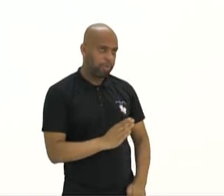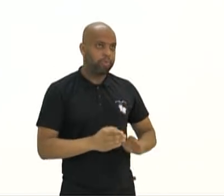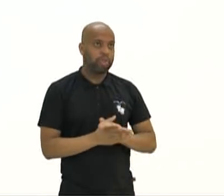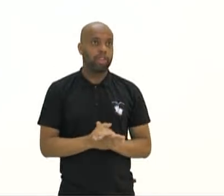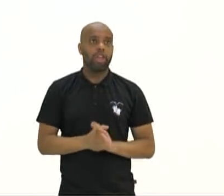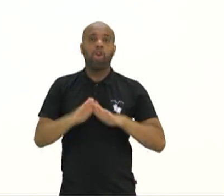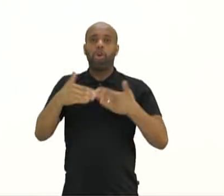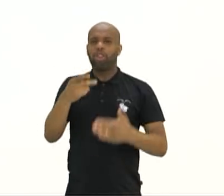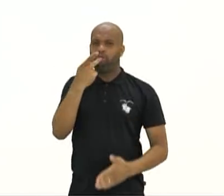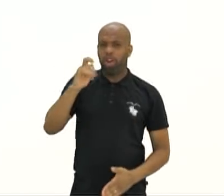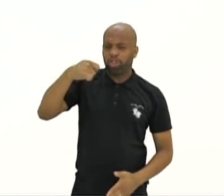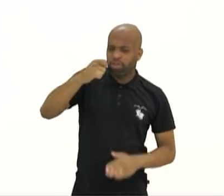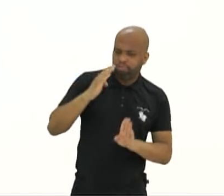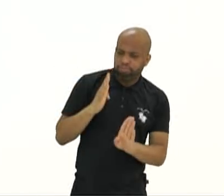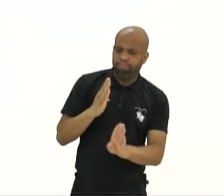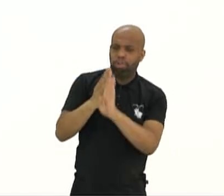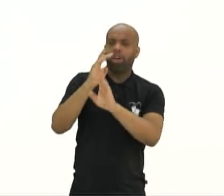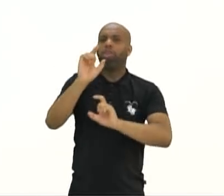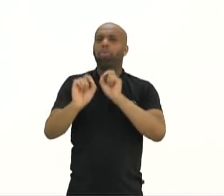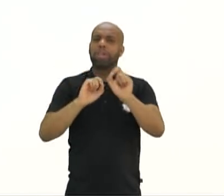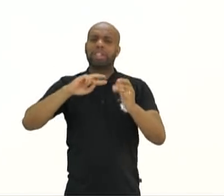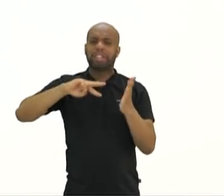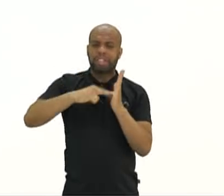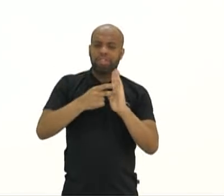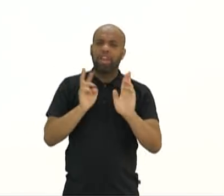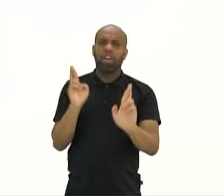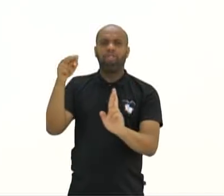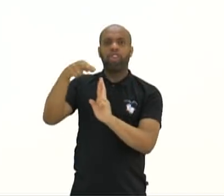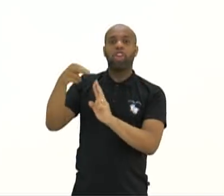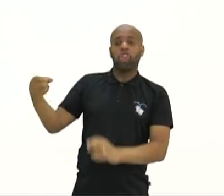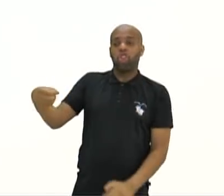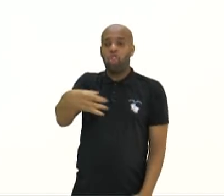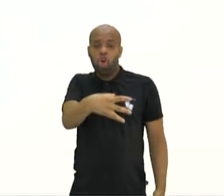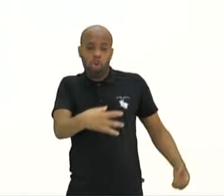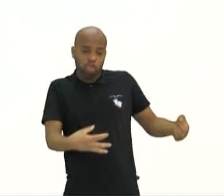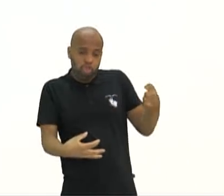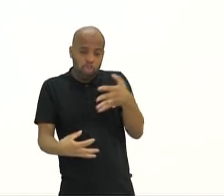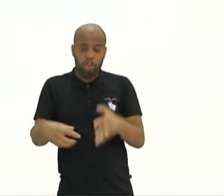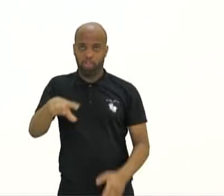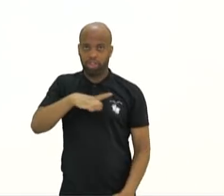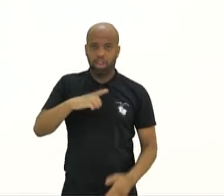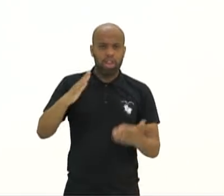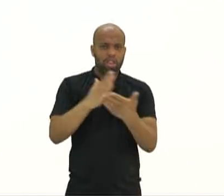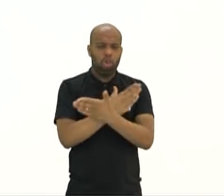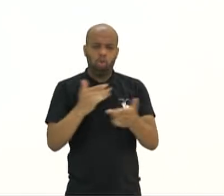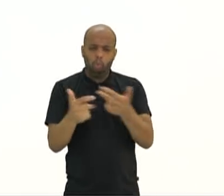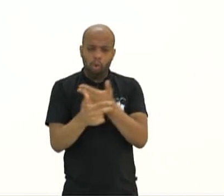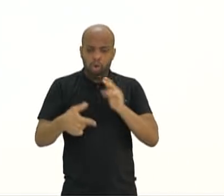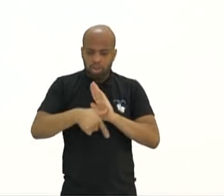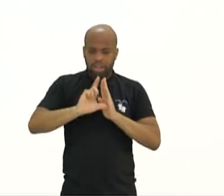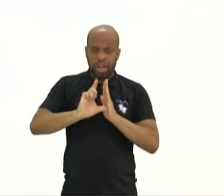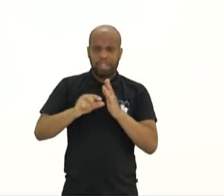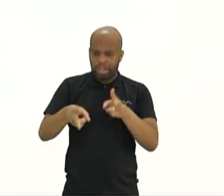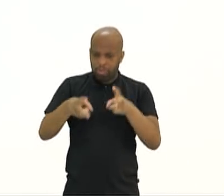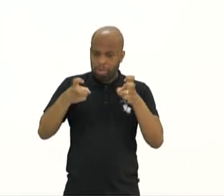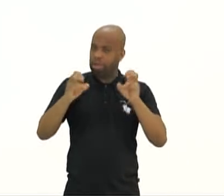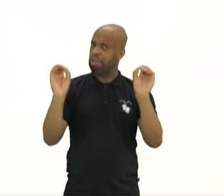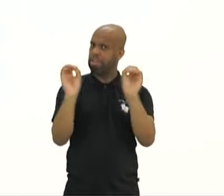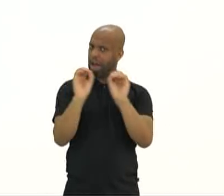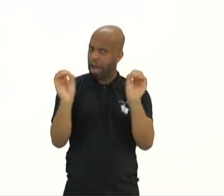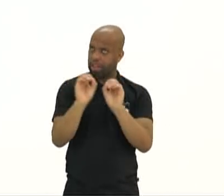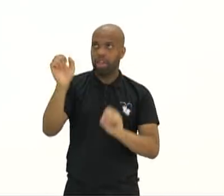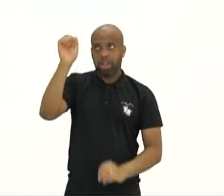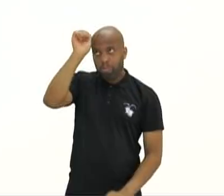Quando falamos de descobrimentos, estamos nos referindo a uma coisa nova. Algo que ninguém antes tinha percebido, ninguém antes